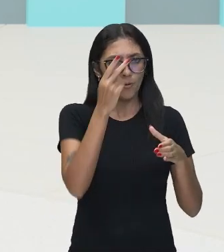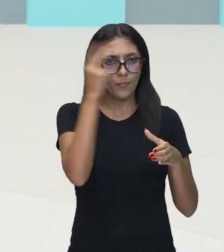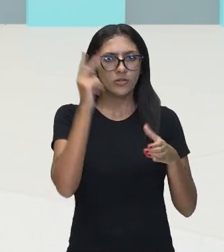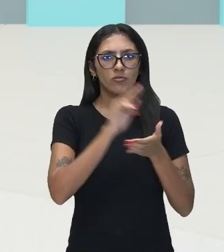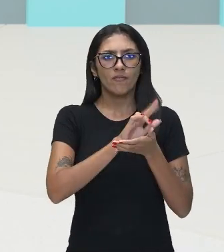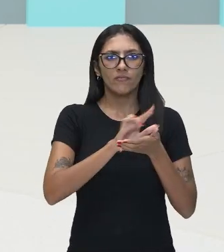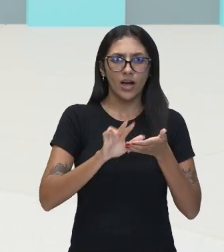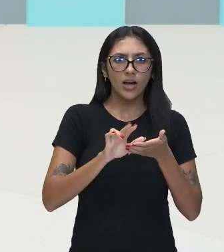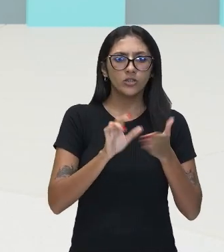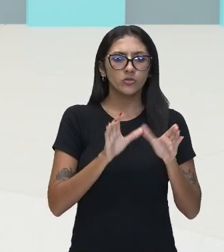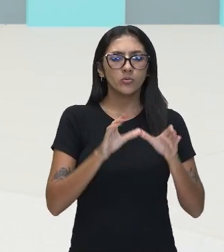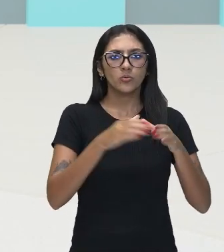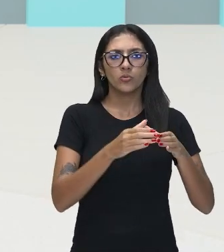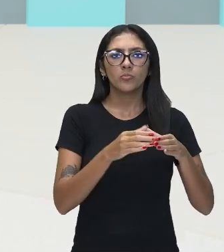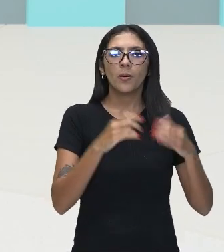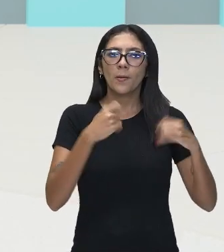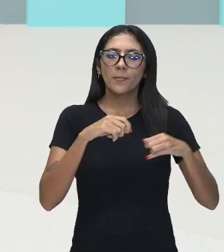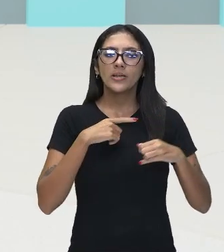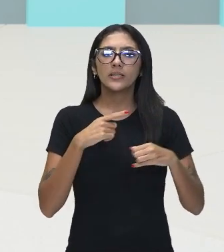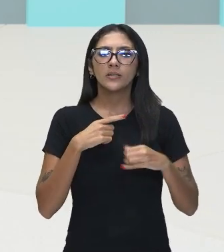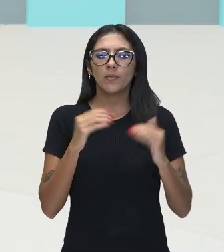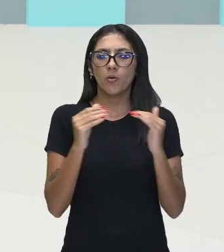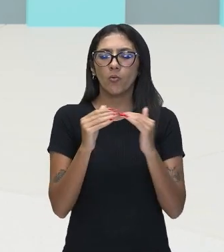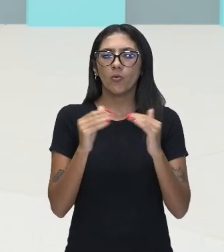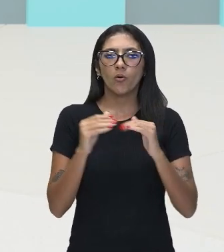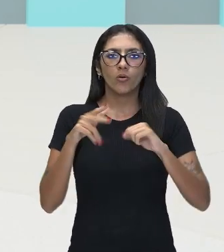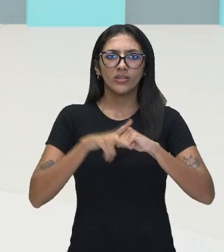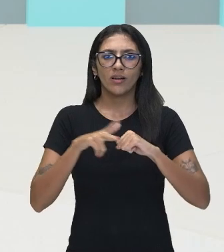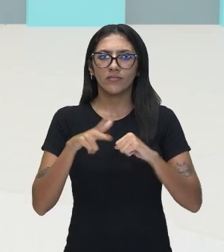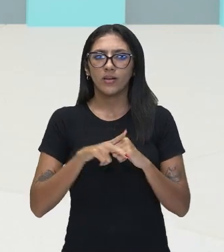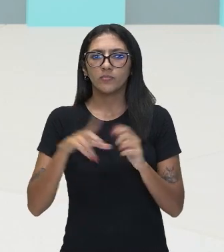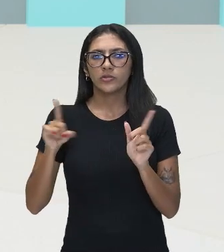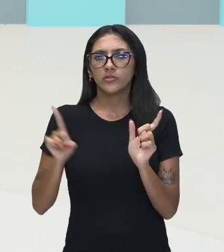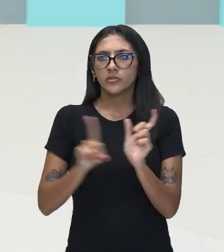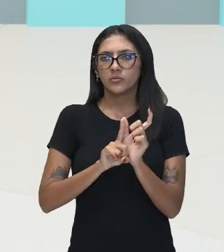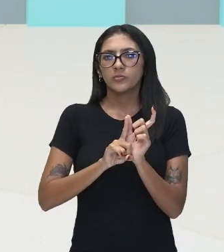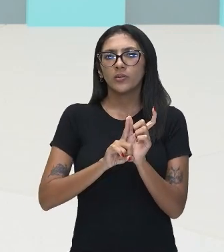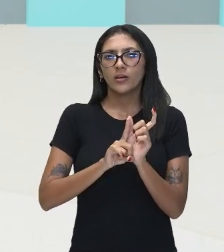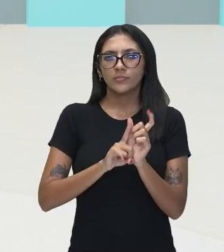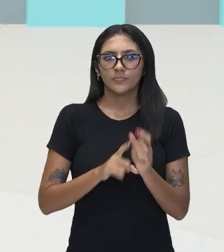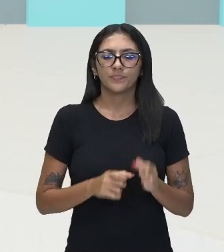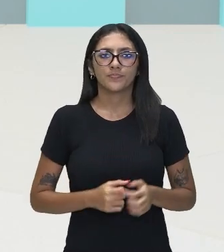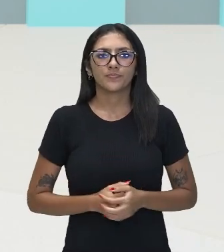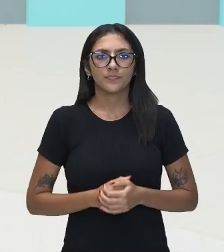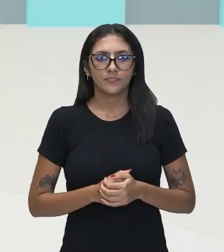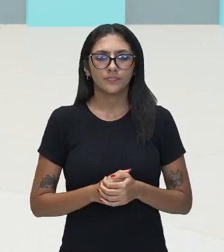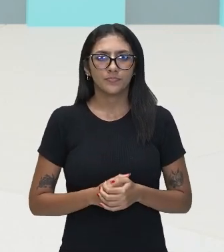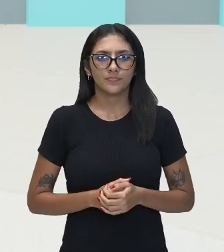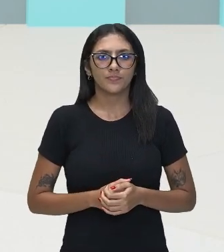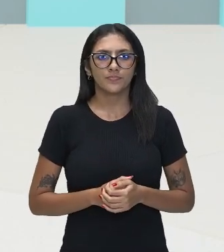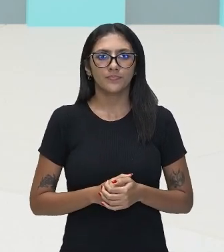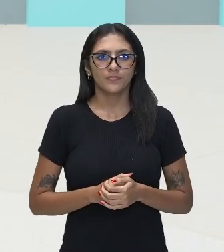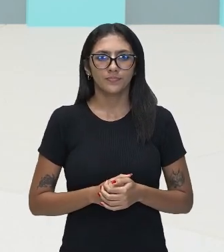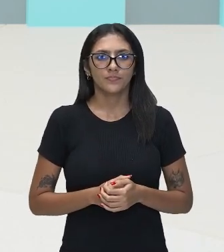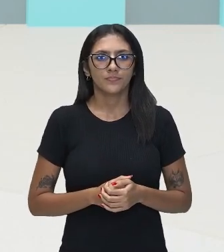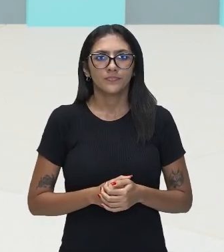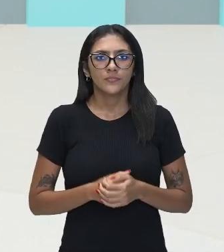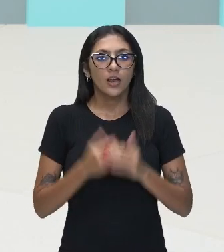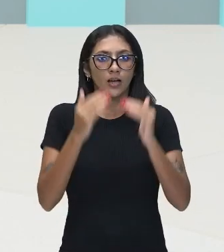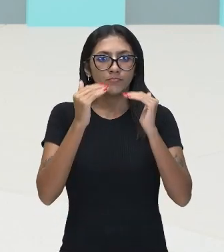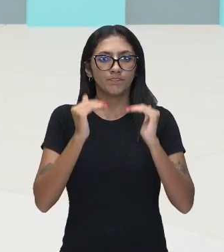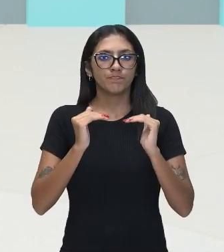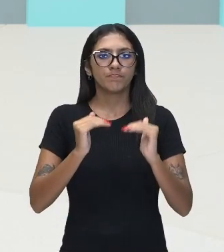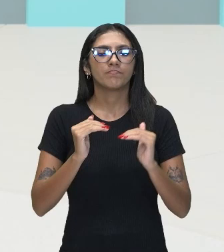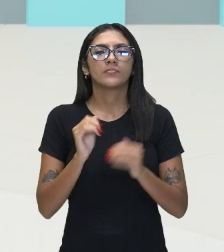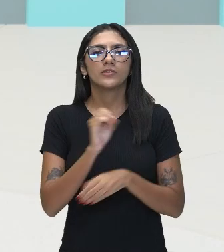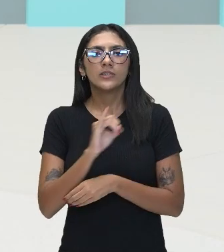do verbo deve ser no singular. A turma viajou, certo? Quando o sujeito for